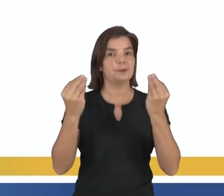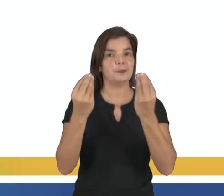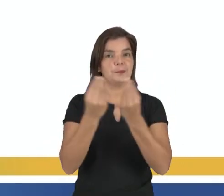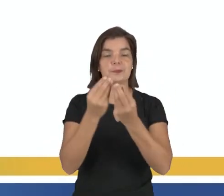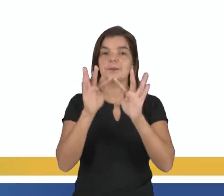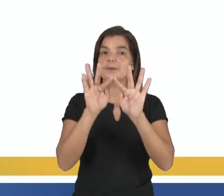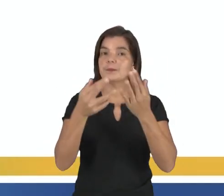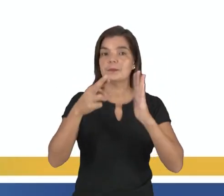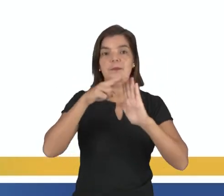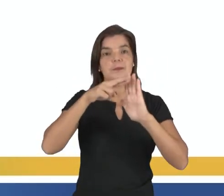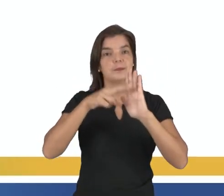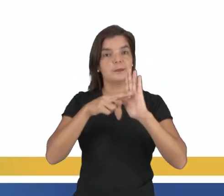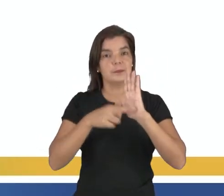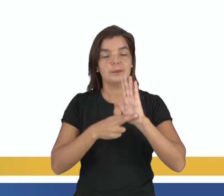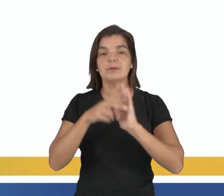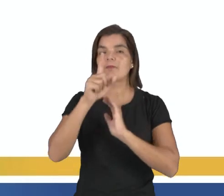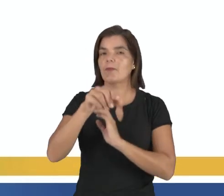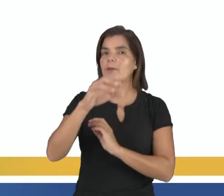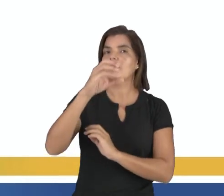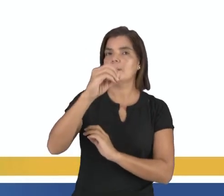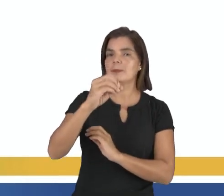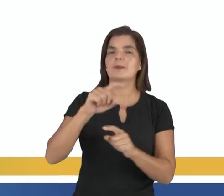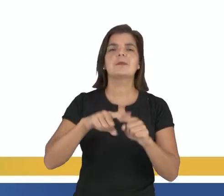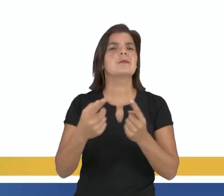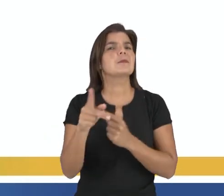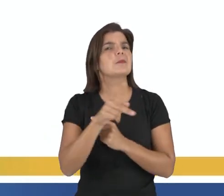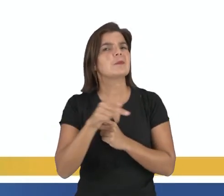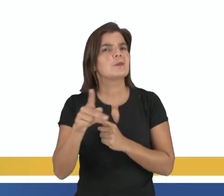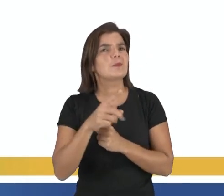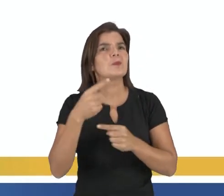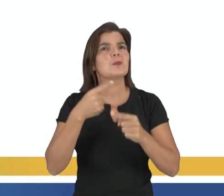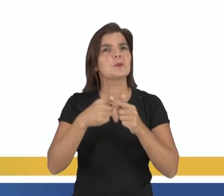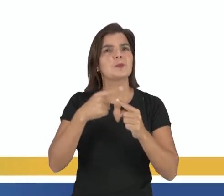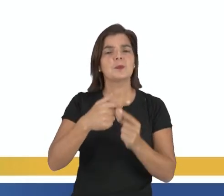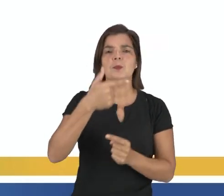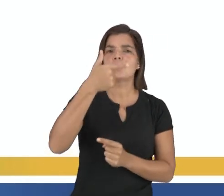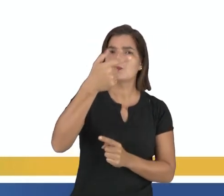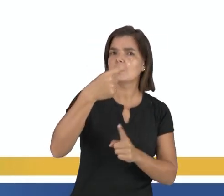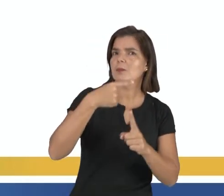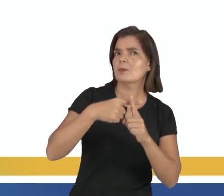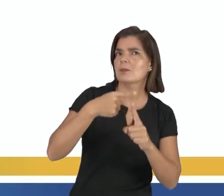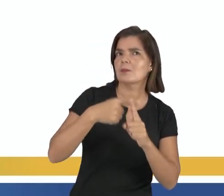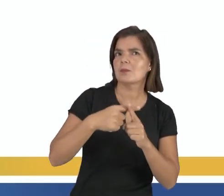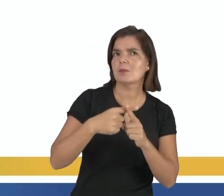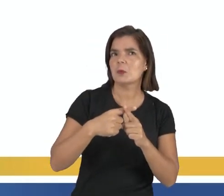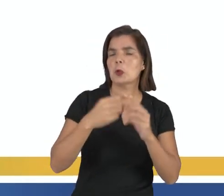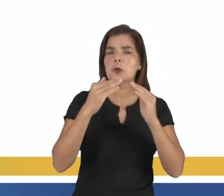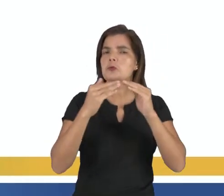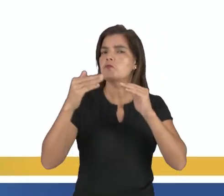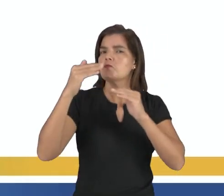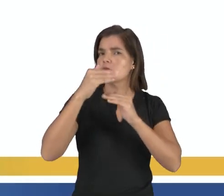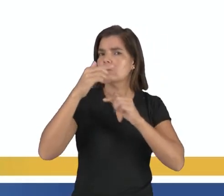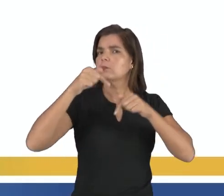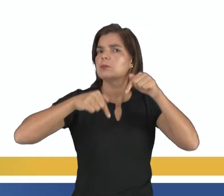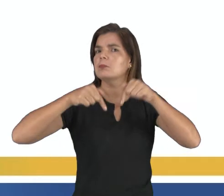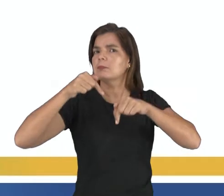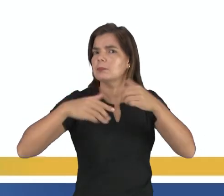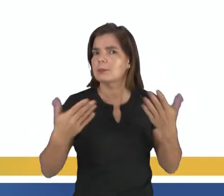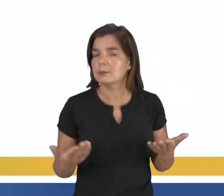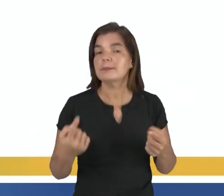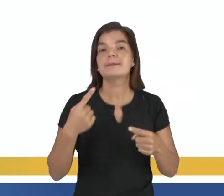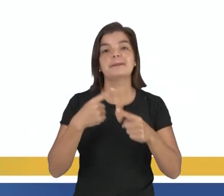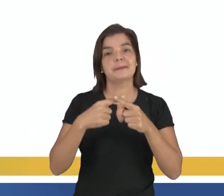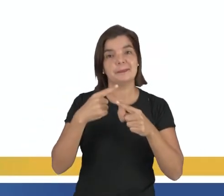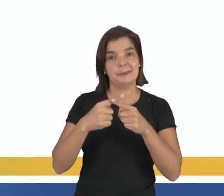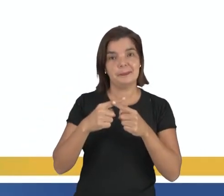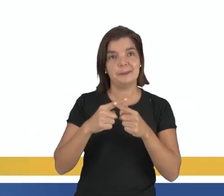pela regra, é 0. Professor, e por que esse 2 mais aqui não está em cima do elemento químico? Porque aqui nós temos